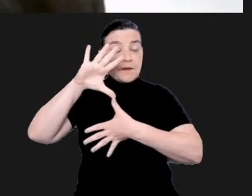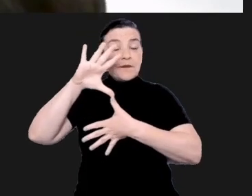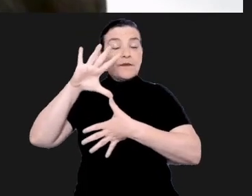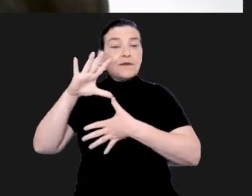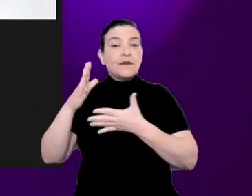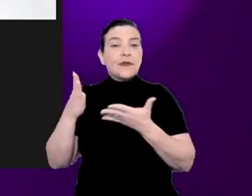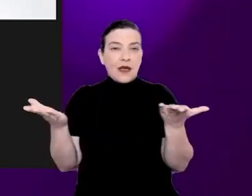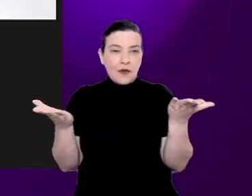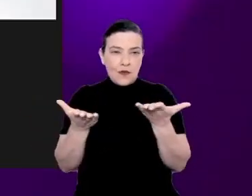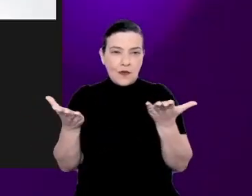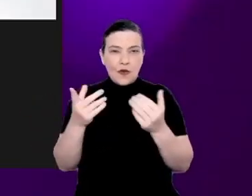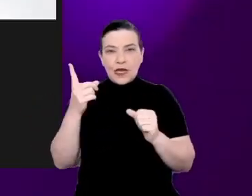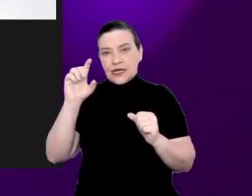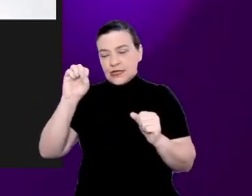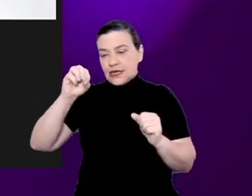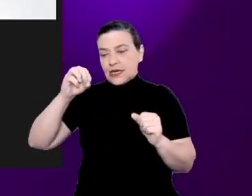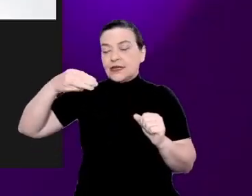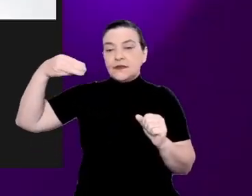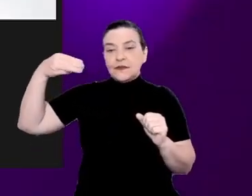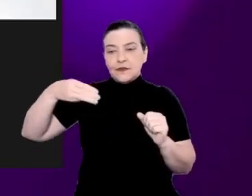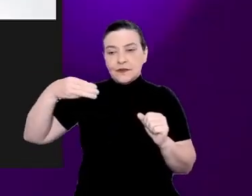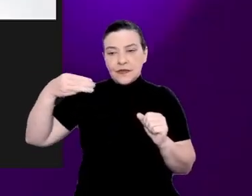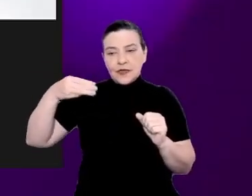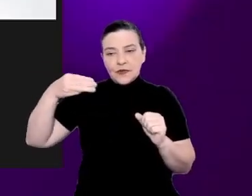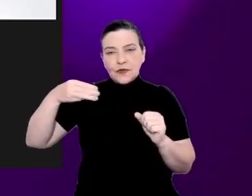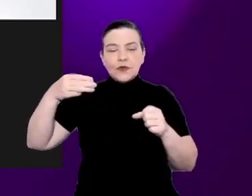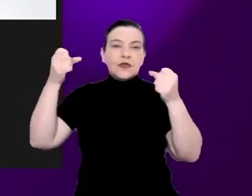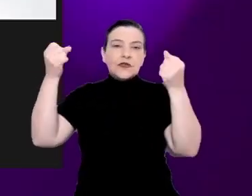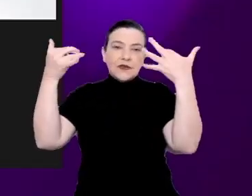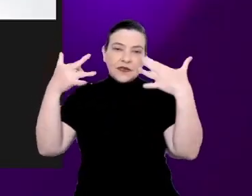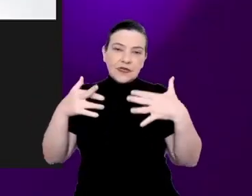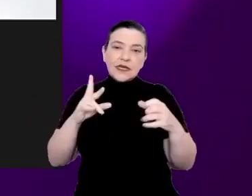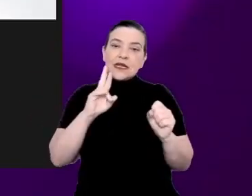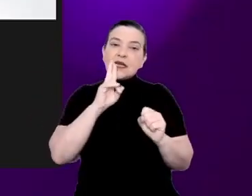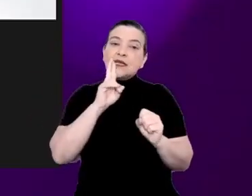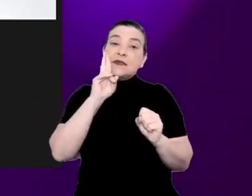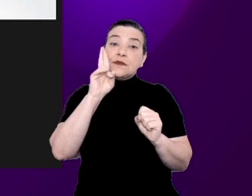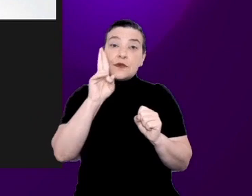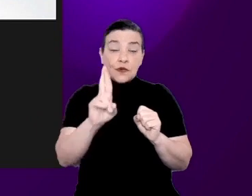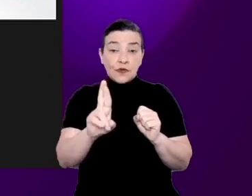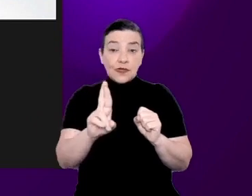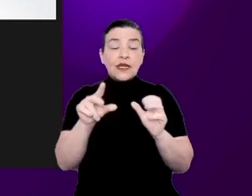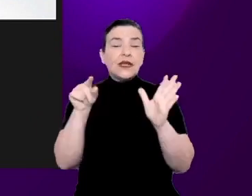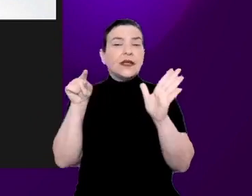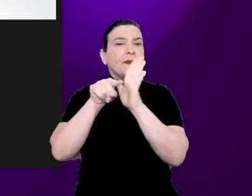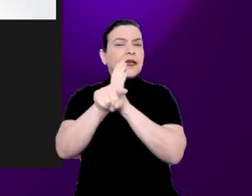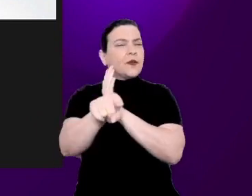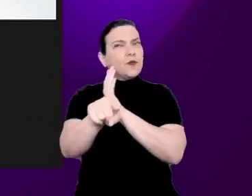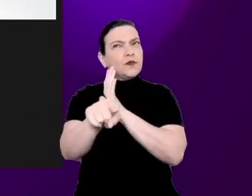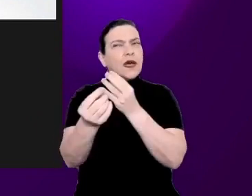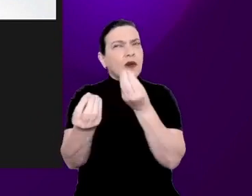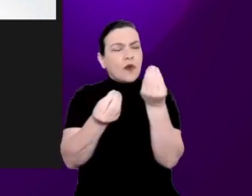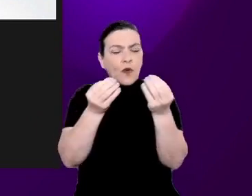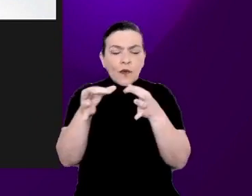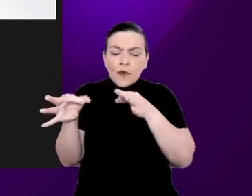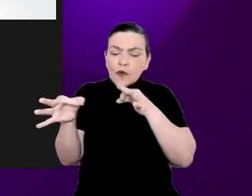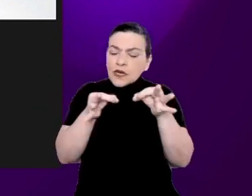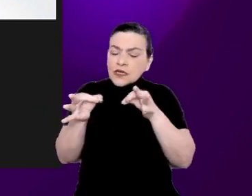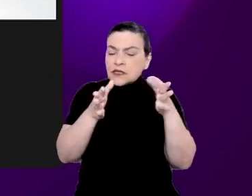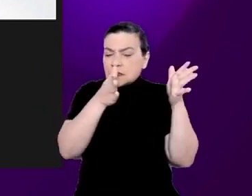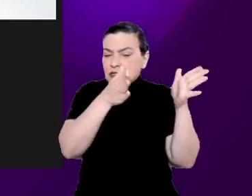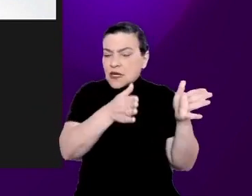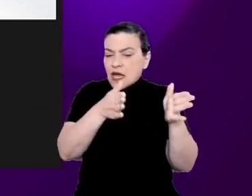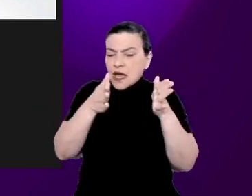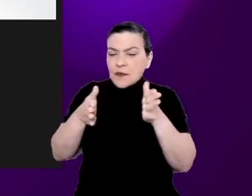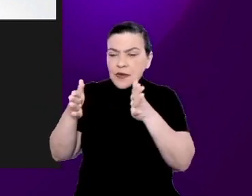aqui esses 10 próximos minutos, tentar nos responder ou responder a seguinte questão: como organizar assistência em